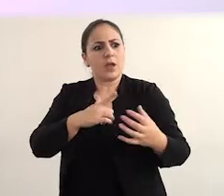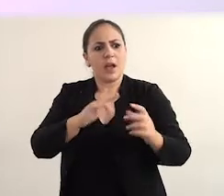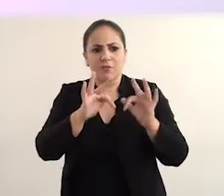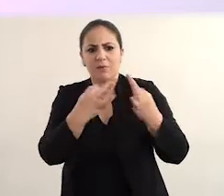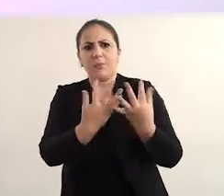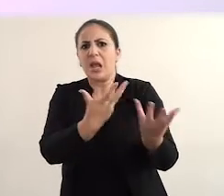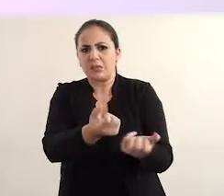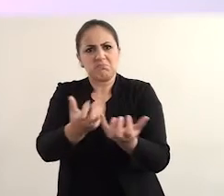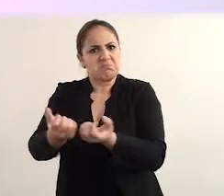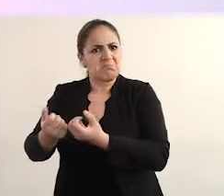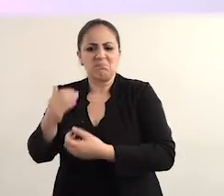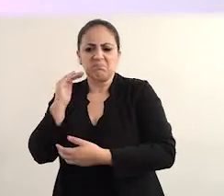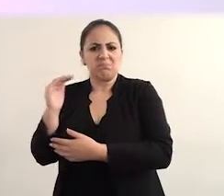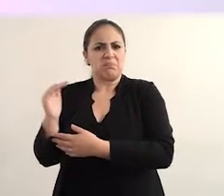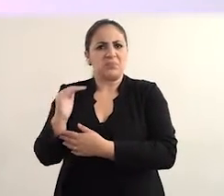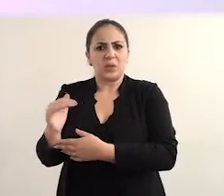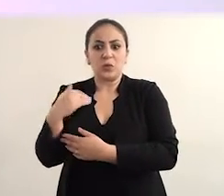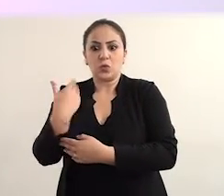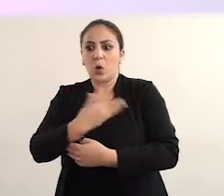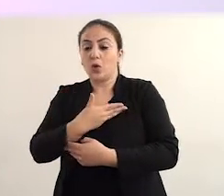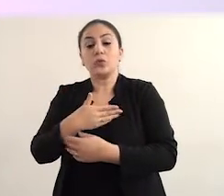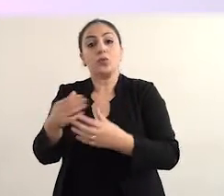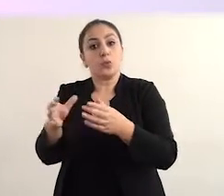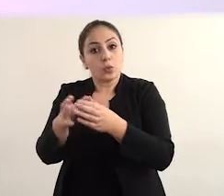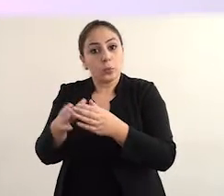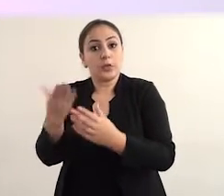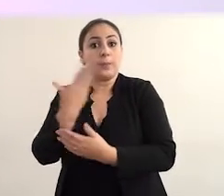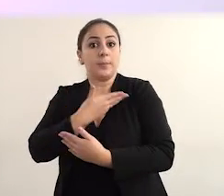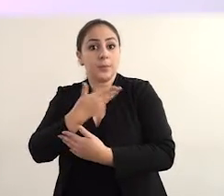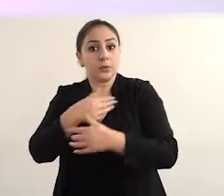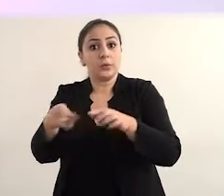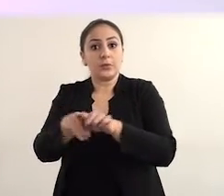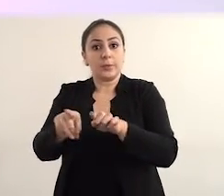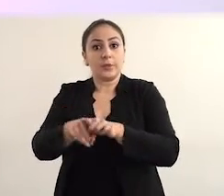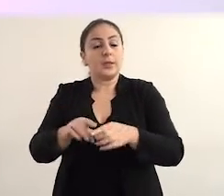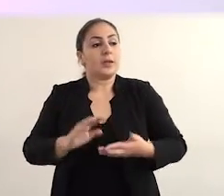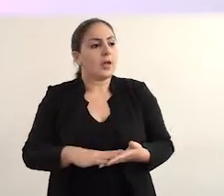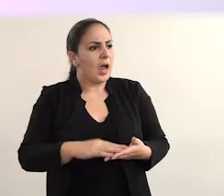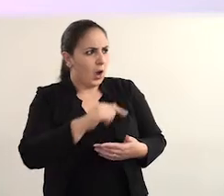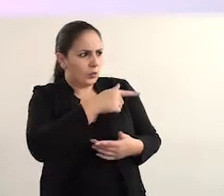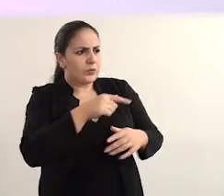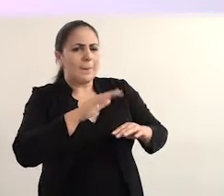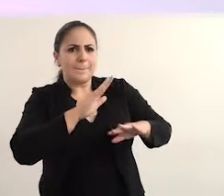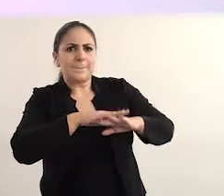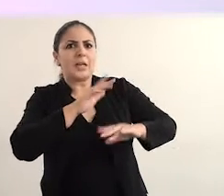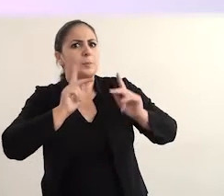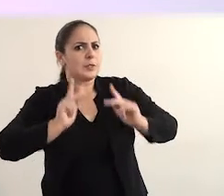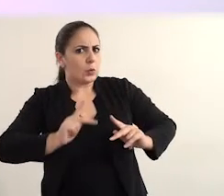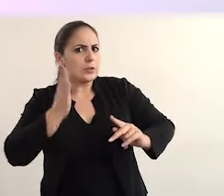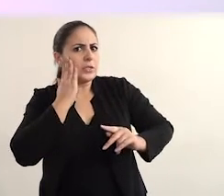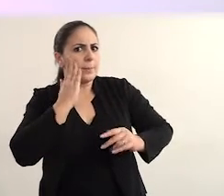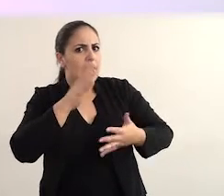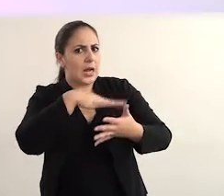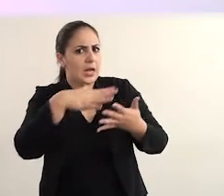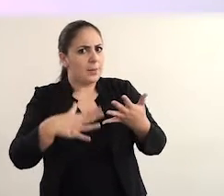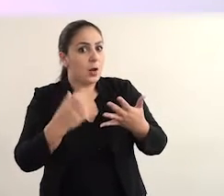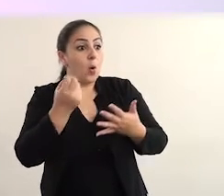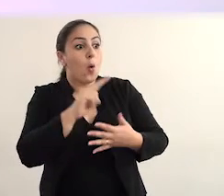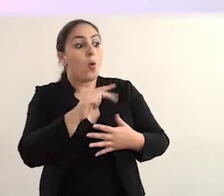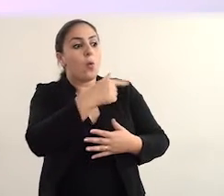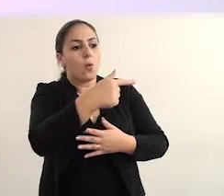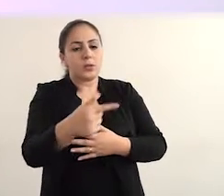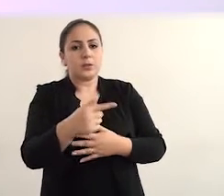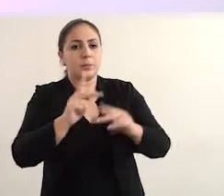aceitação familiar do nosso grupo de amizades, assim, que a gente tinha. Além de você, mais alguém já sabia Libras ou os outros também foram